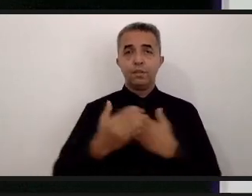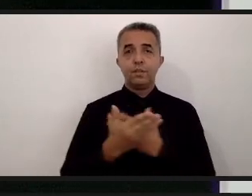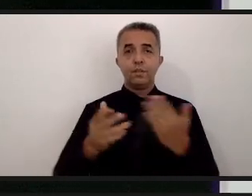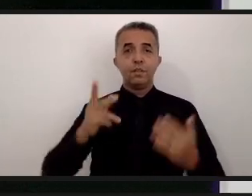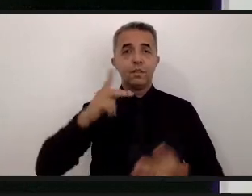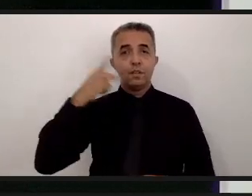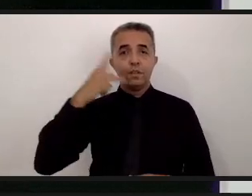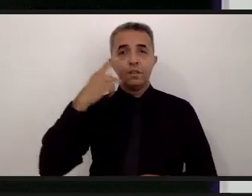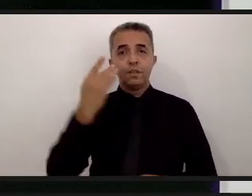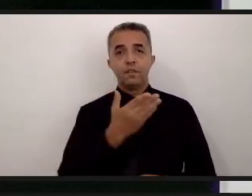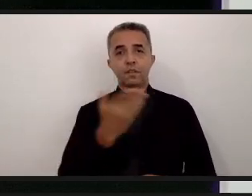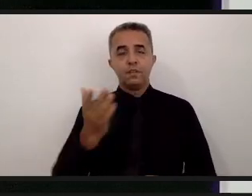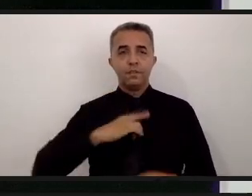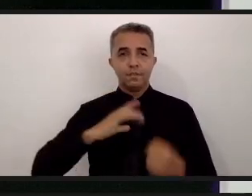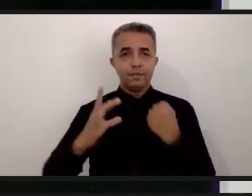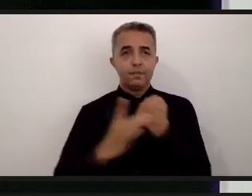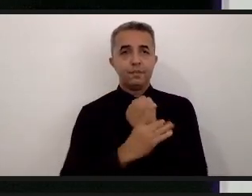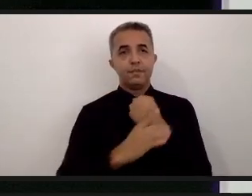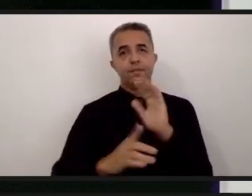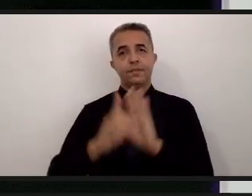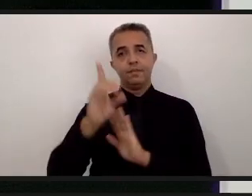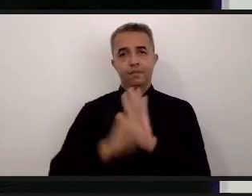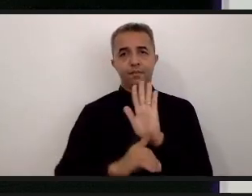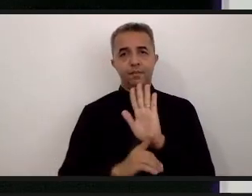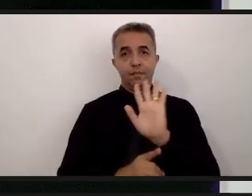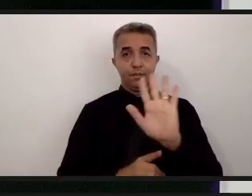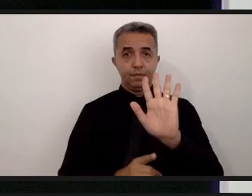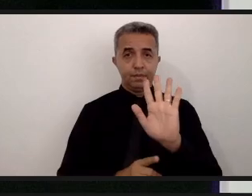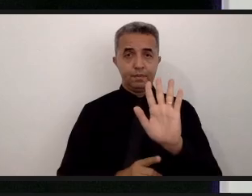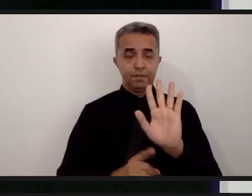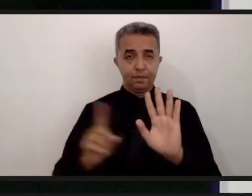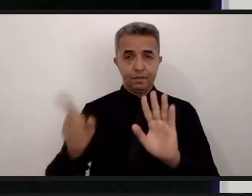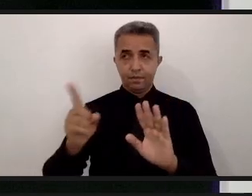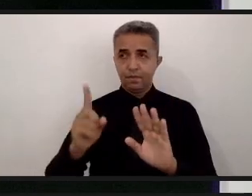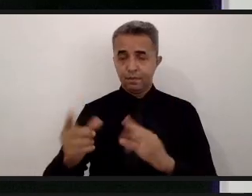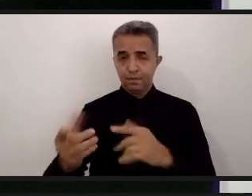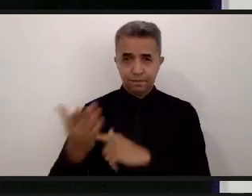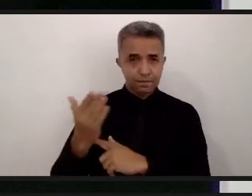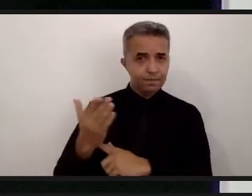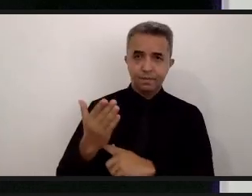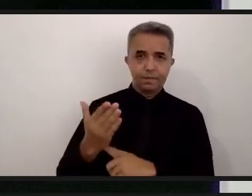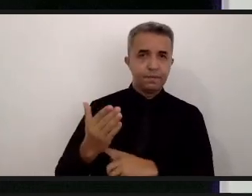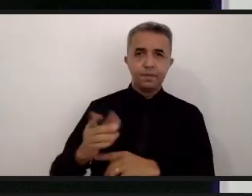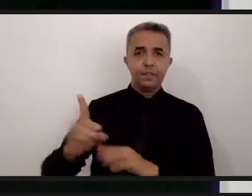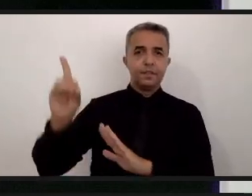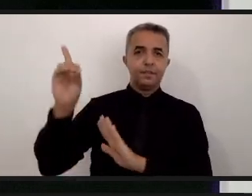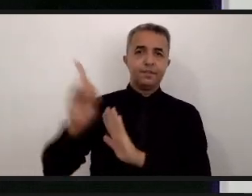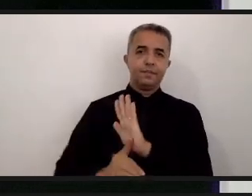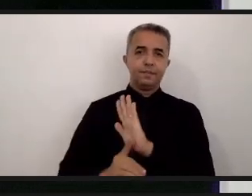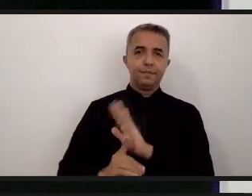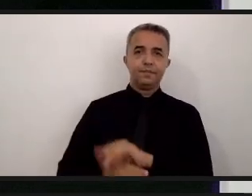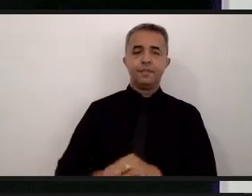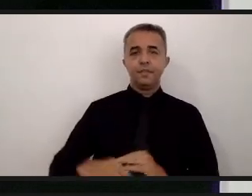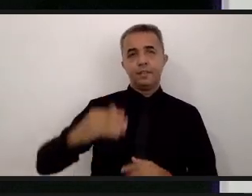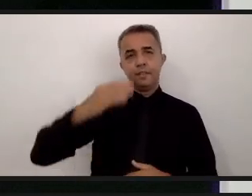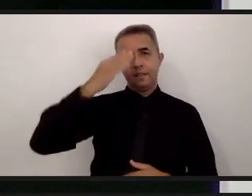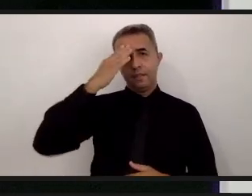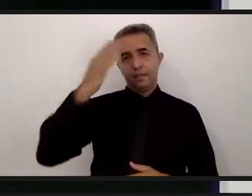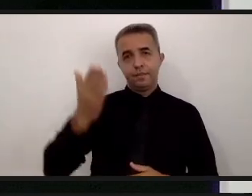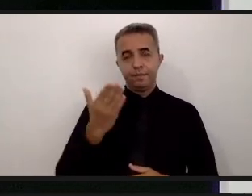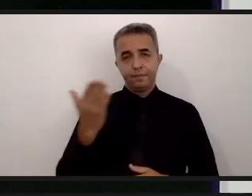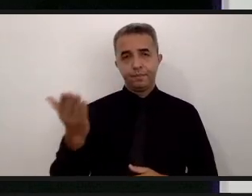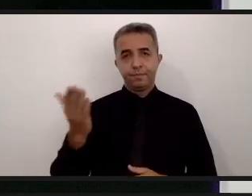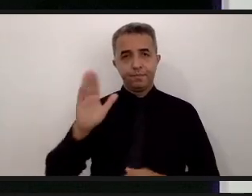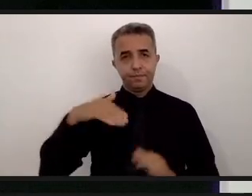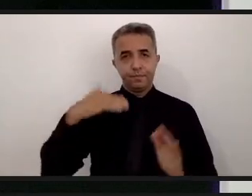os nossos direitos. E, repito, não é um favor, são os nossos direitos. Eu quero agradecer muito ao doutor por todas as políticas que o senhor